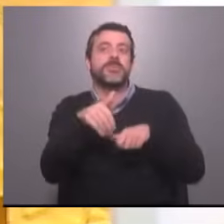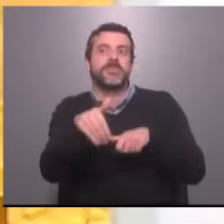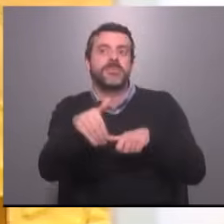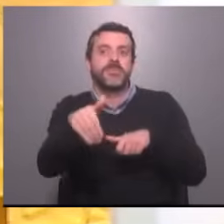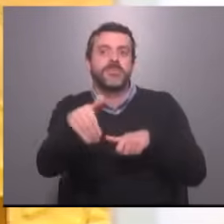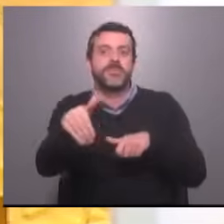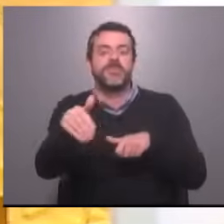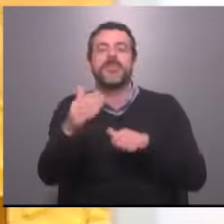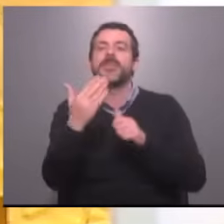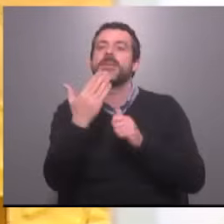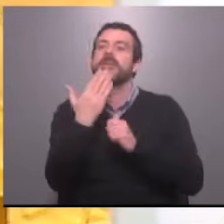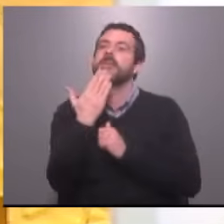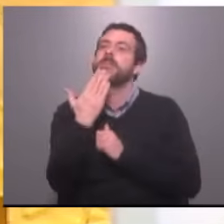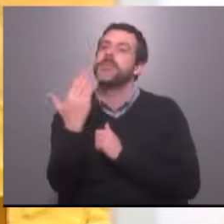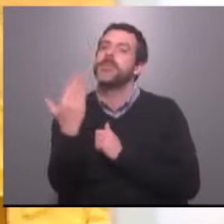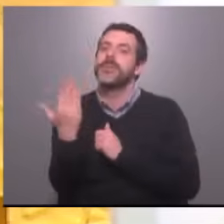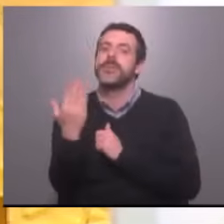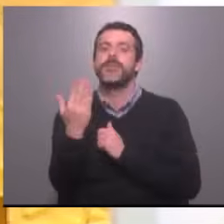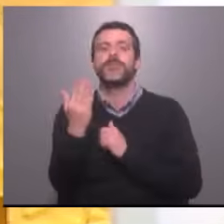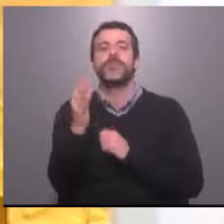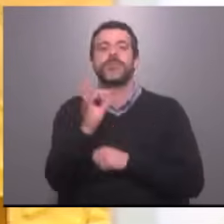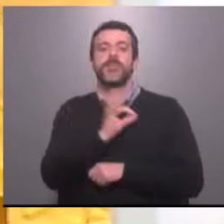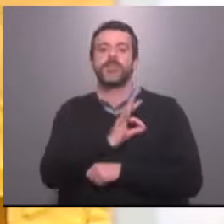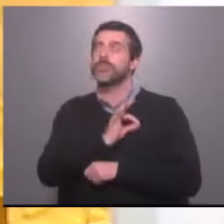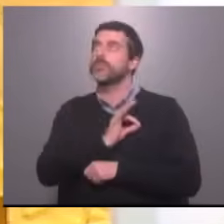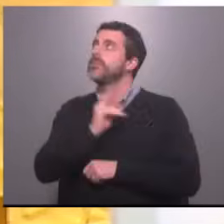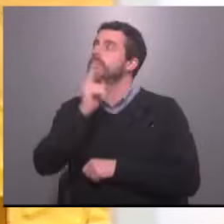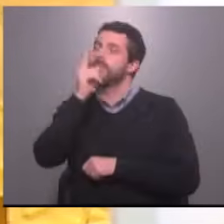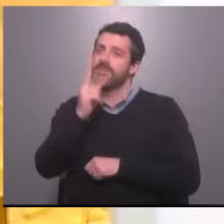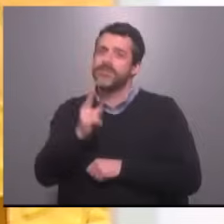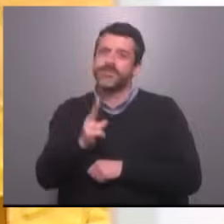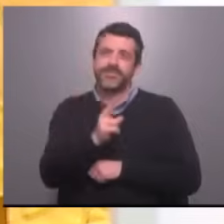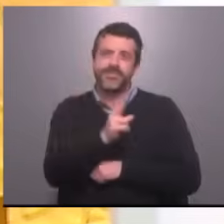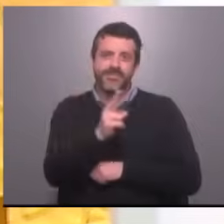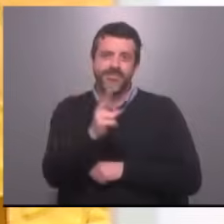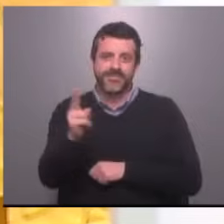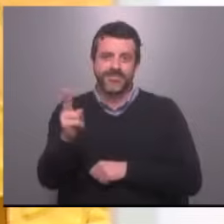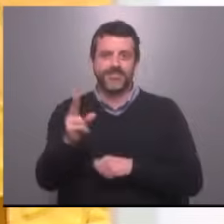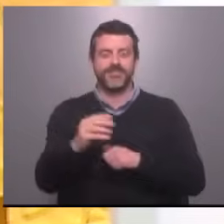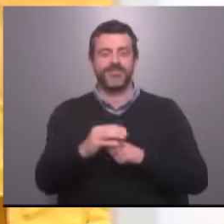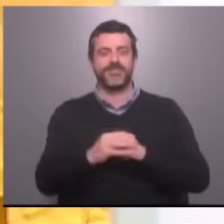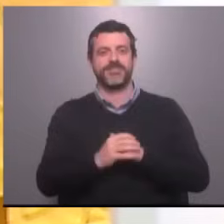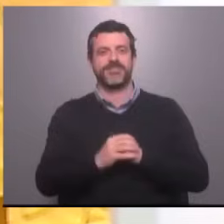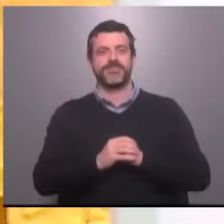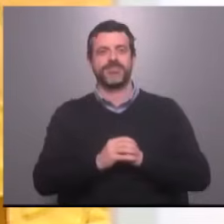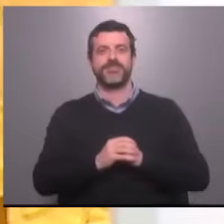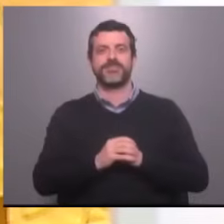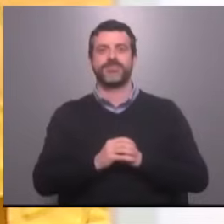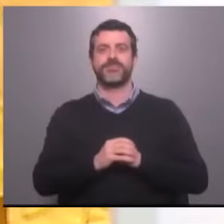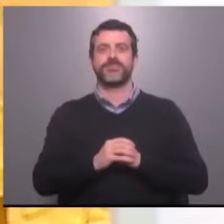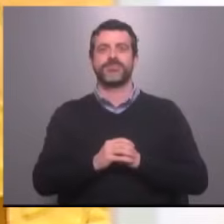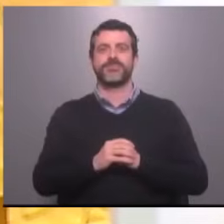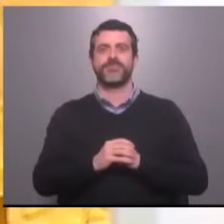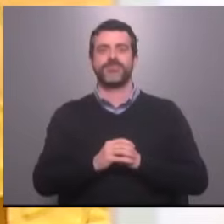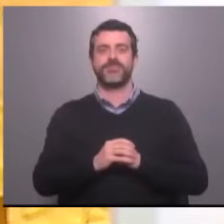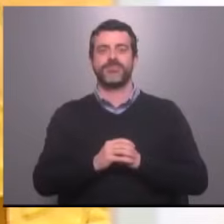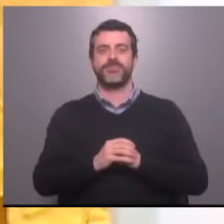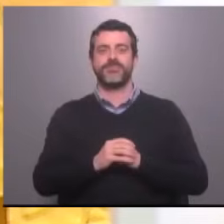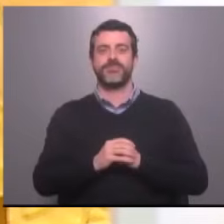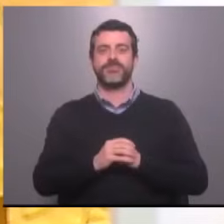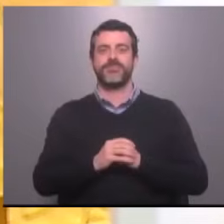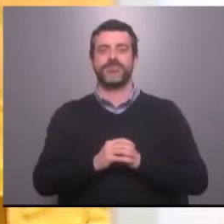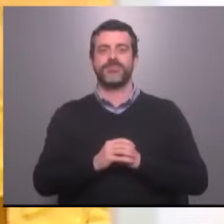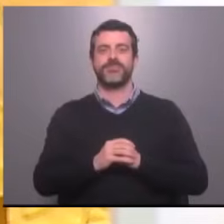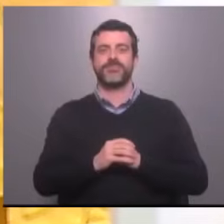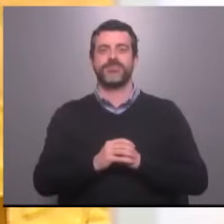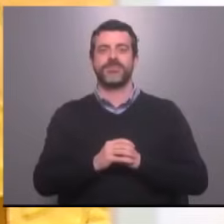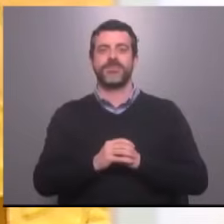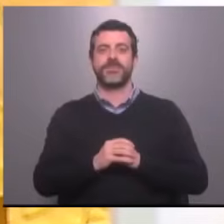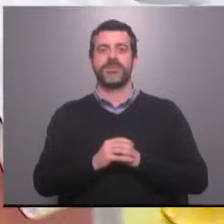nos tempos que se aproximam. Para elas pedimos a bênção do Senhor.